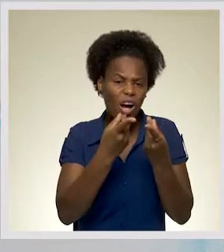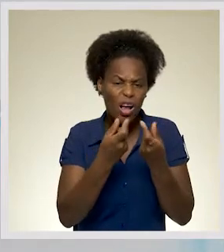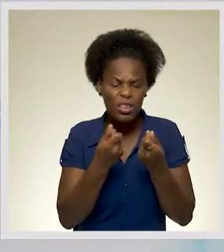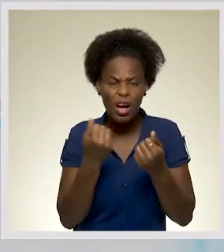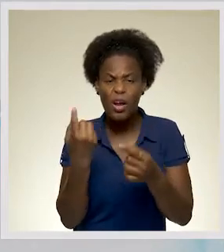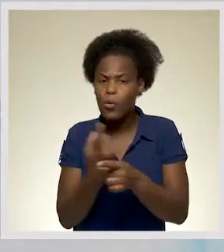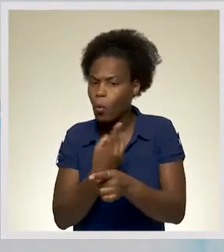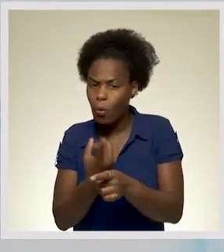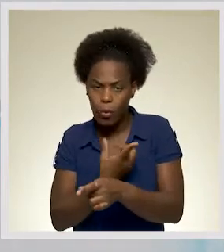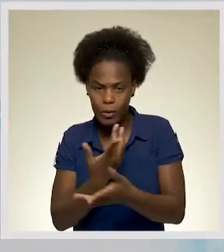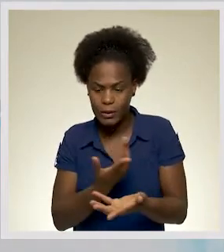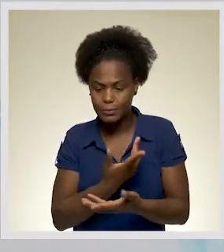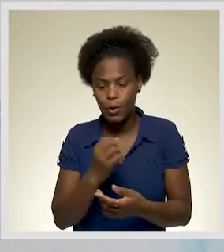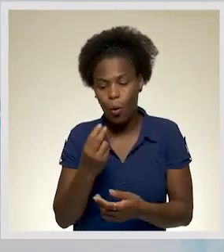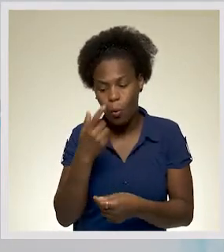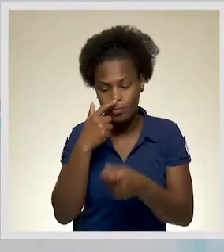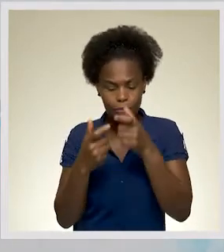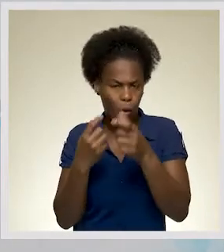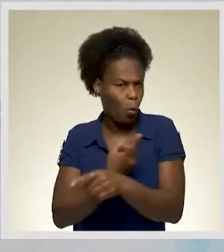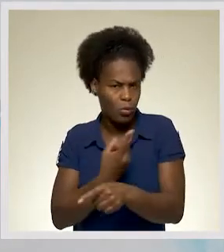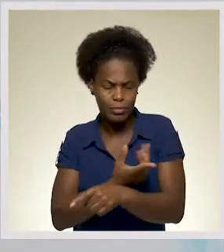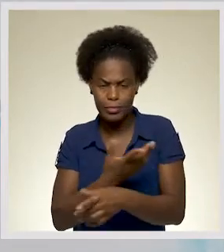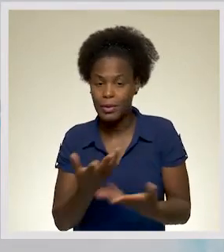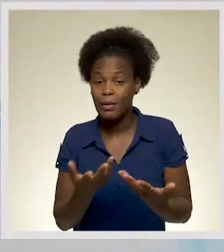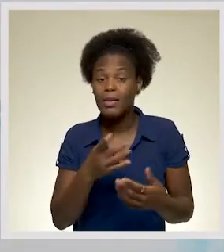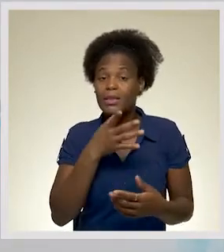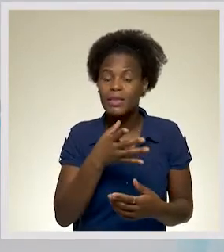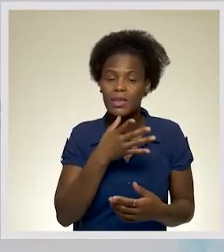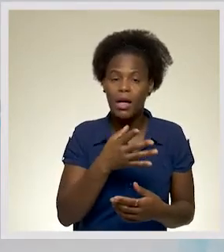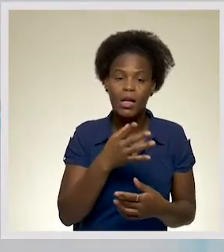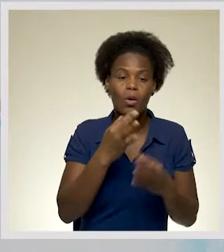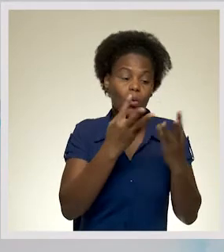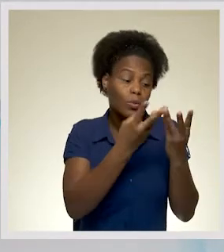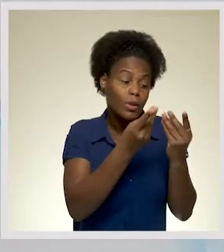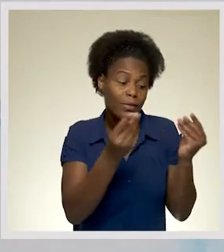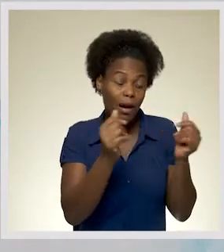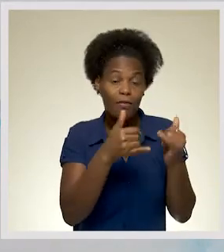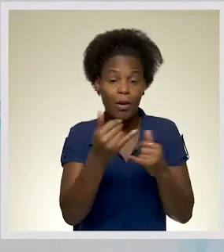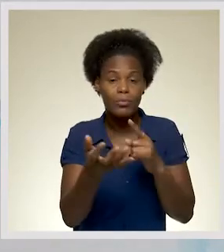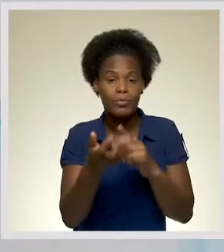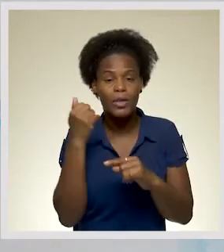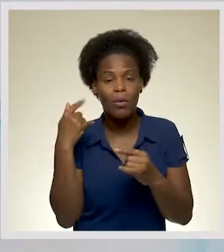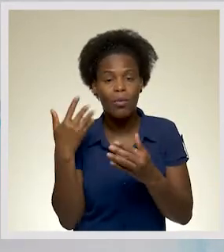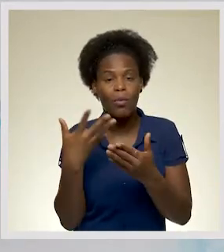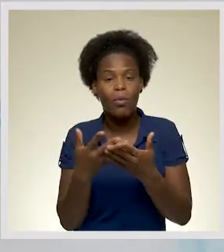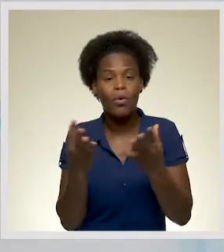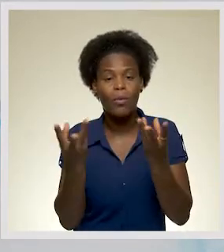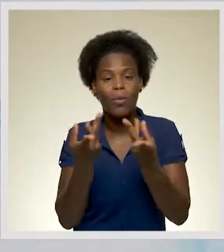também descobrimos múltiplos, os resultados que vamos obter ao longo da nossa multiplicação.